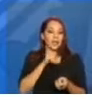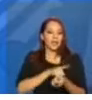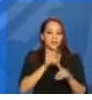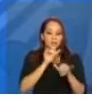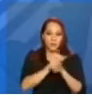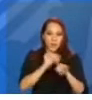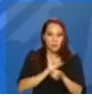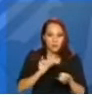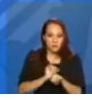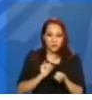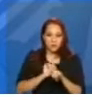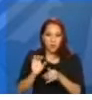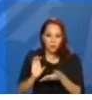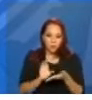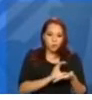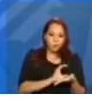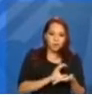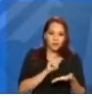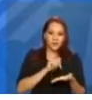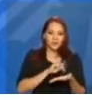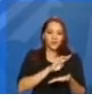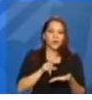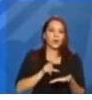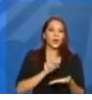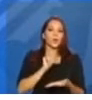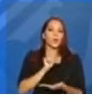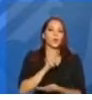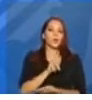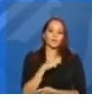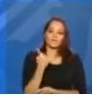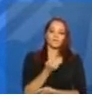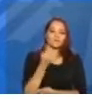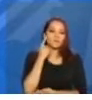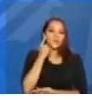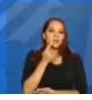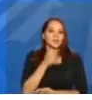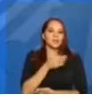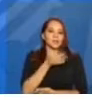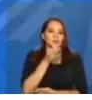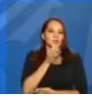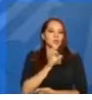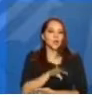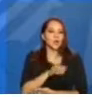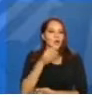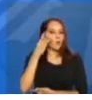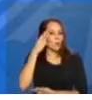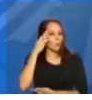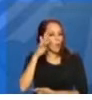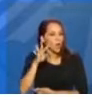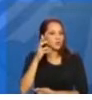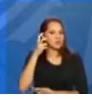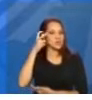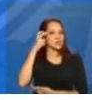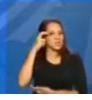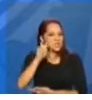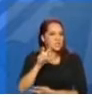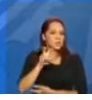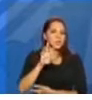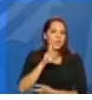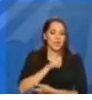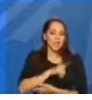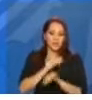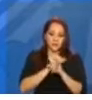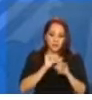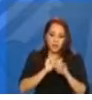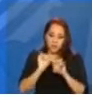de dados. Não significa dizer que nós achamos que em 4 ou 5 dias esse banco de dados estará